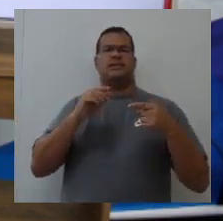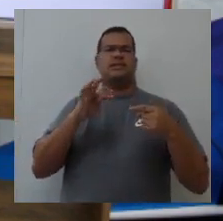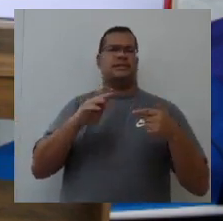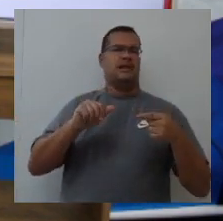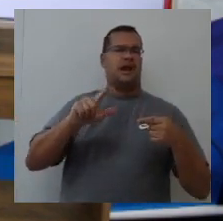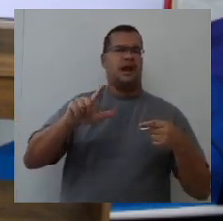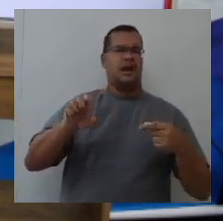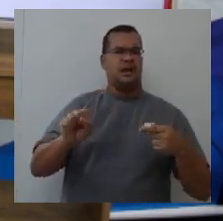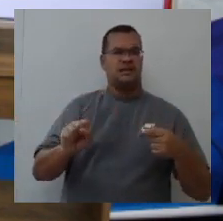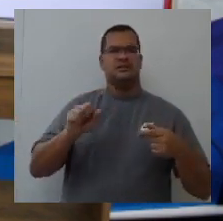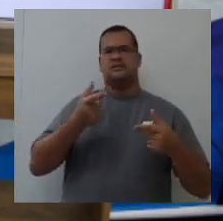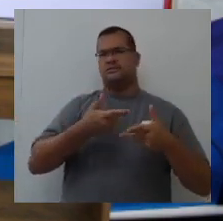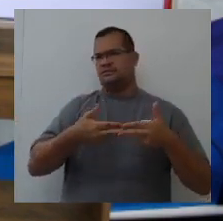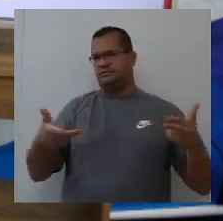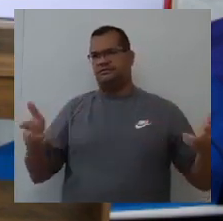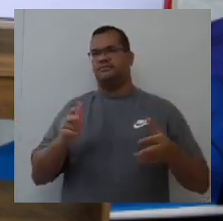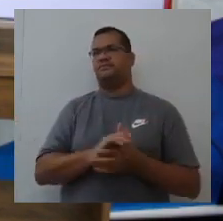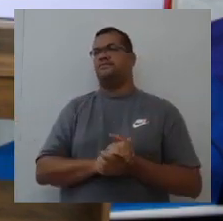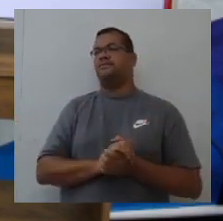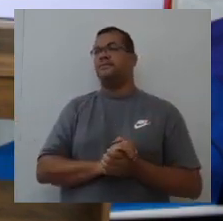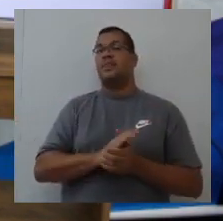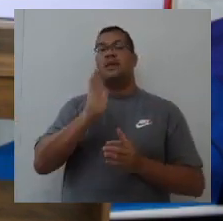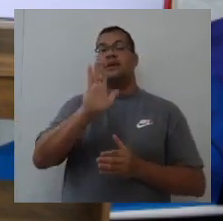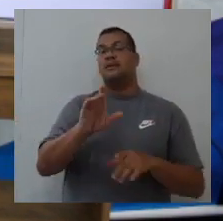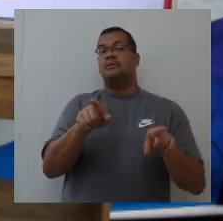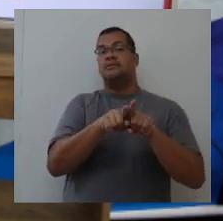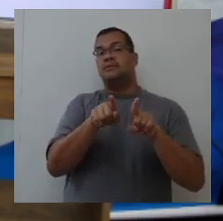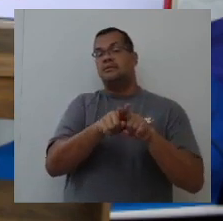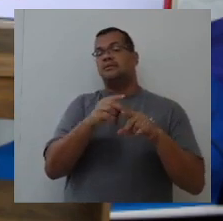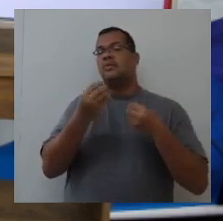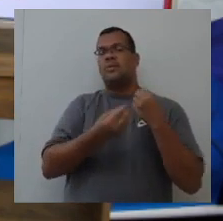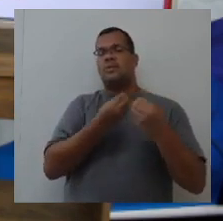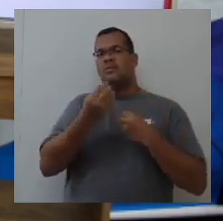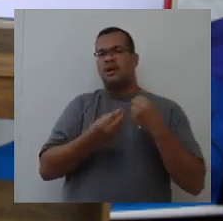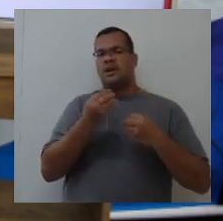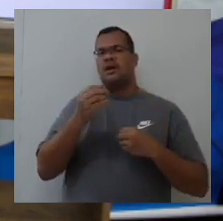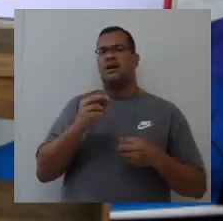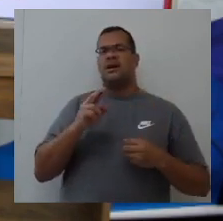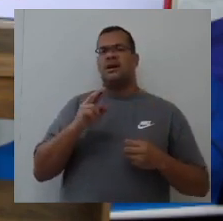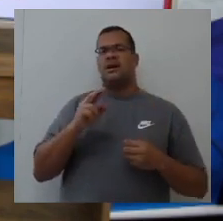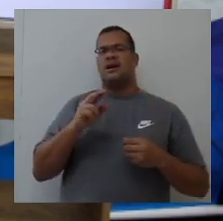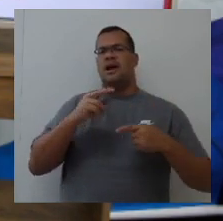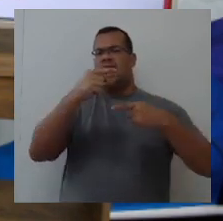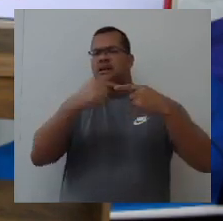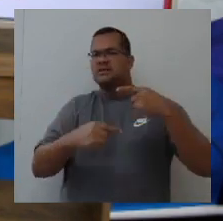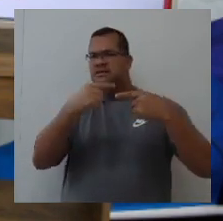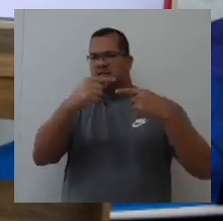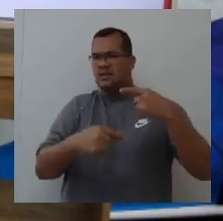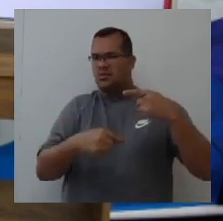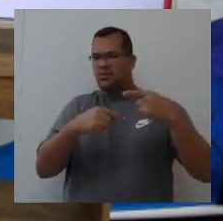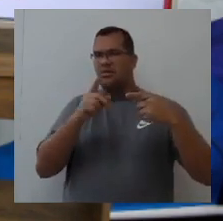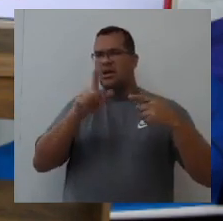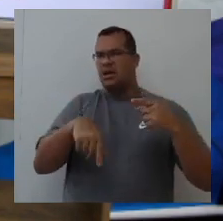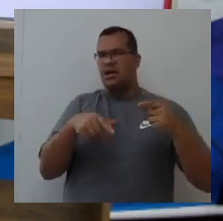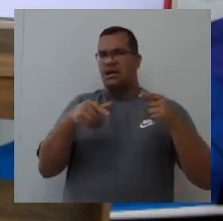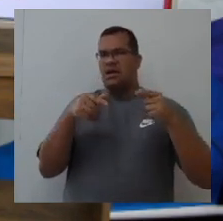etc., semelhança de triângulos. Mas a ideia de razão, ela é muito abrangente na matemática,